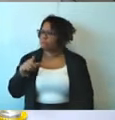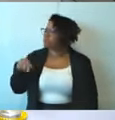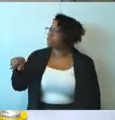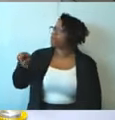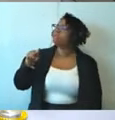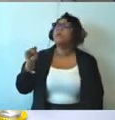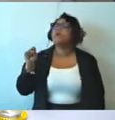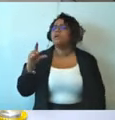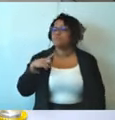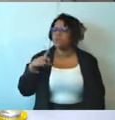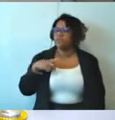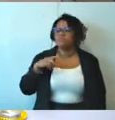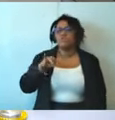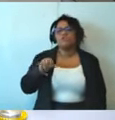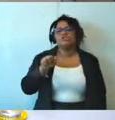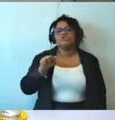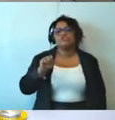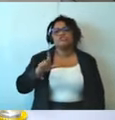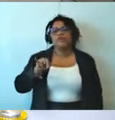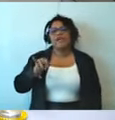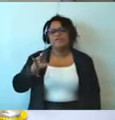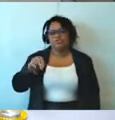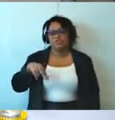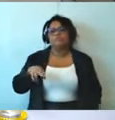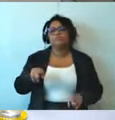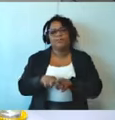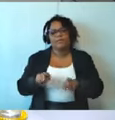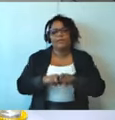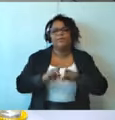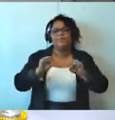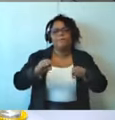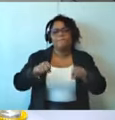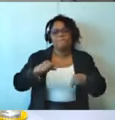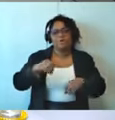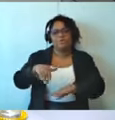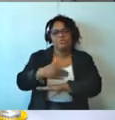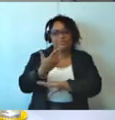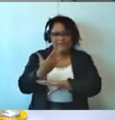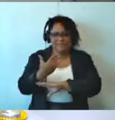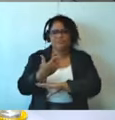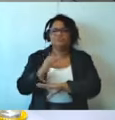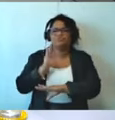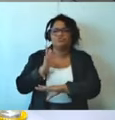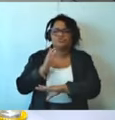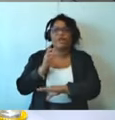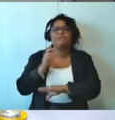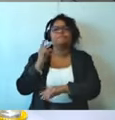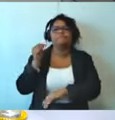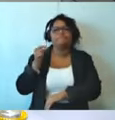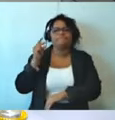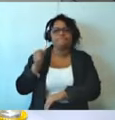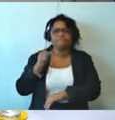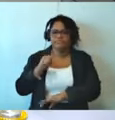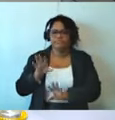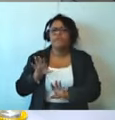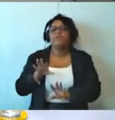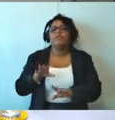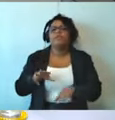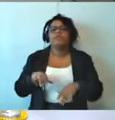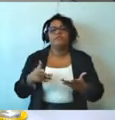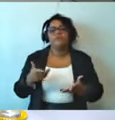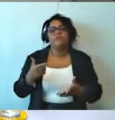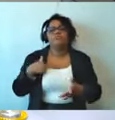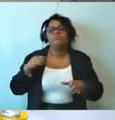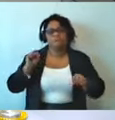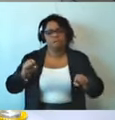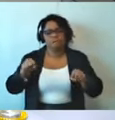até mototaxista durante muito tempo, já entende também as dores da categoria. E eu tive moto durante muito tempo